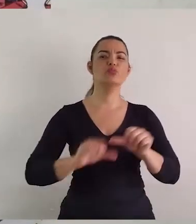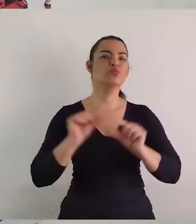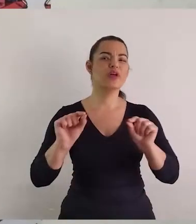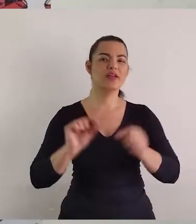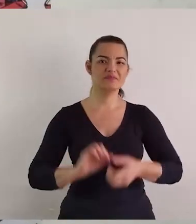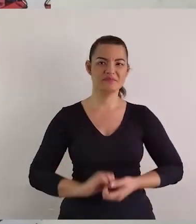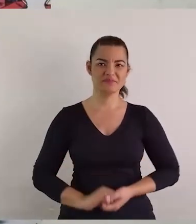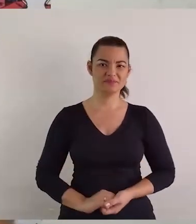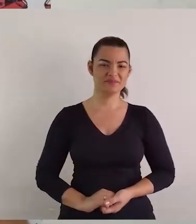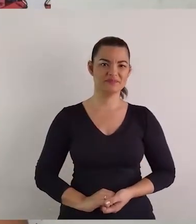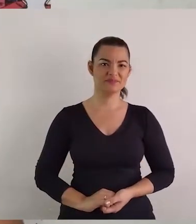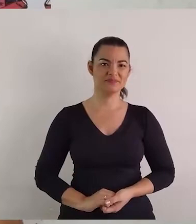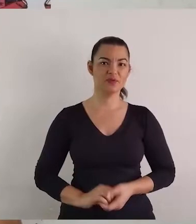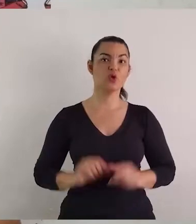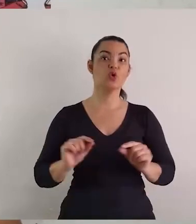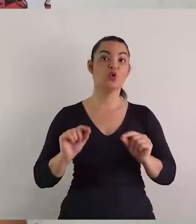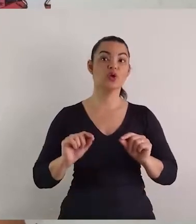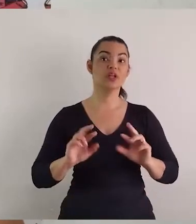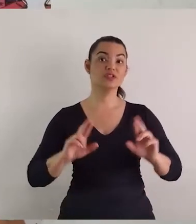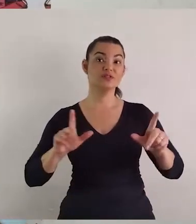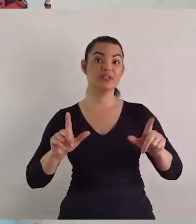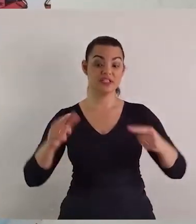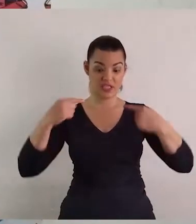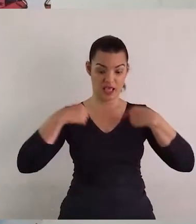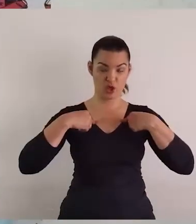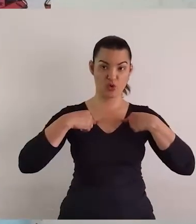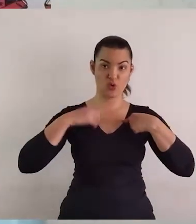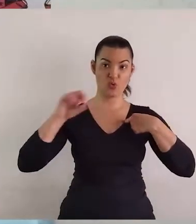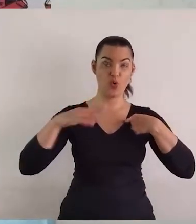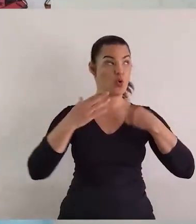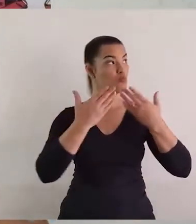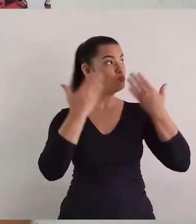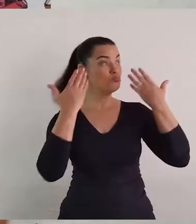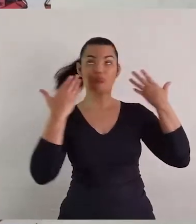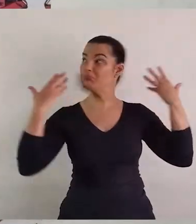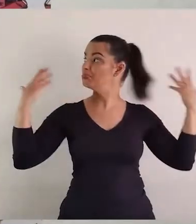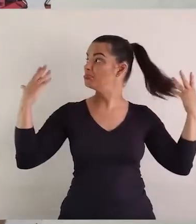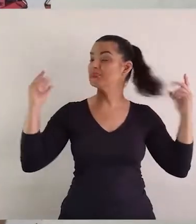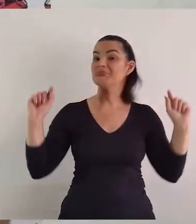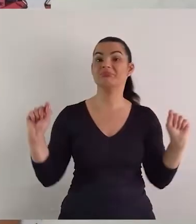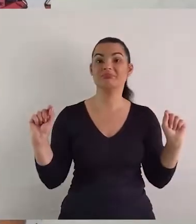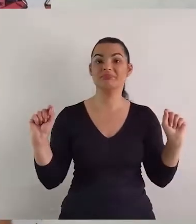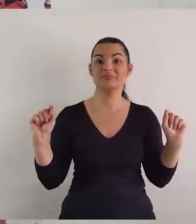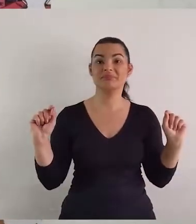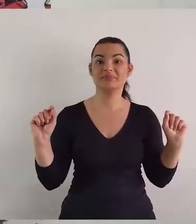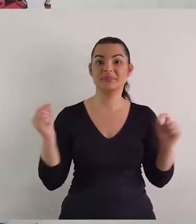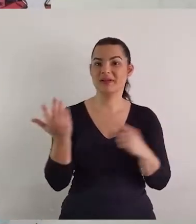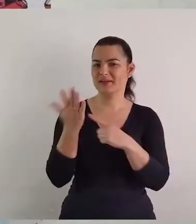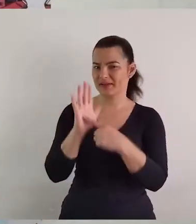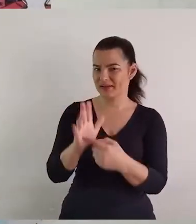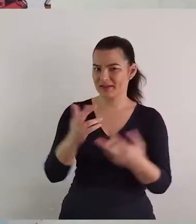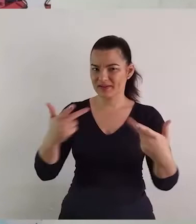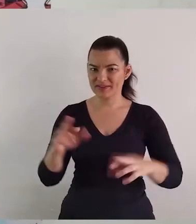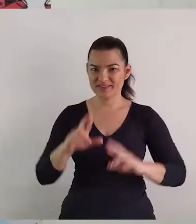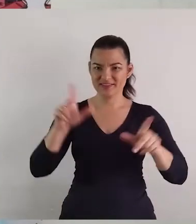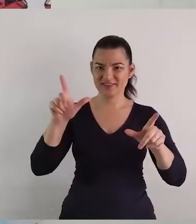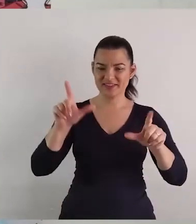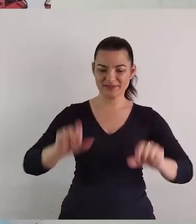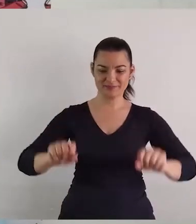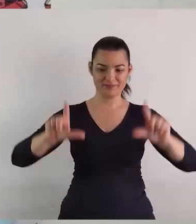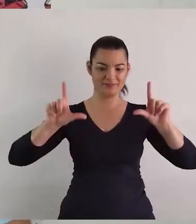mudou? O que tem diferente é na Pro? Será que é no cenário? Apareceu algo diferente na